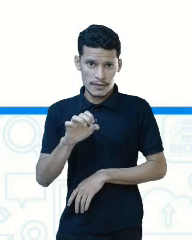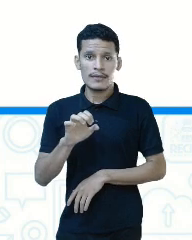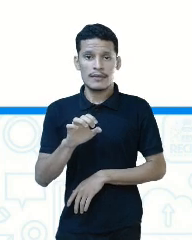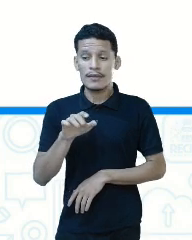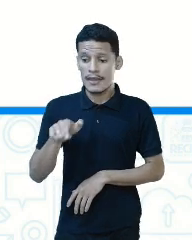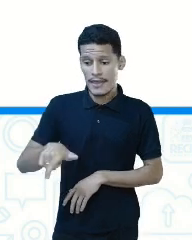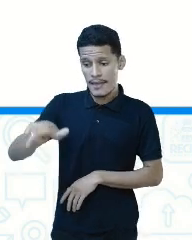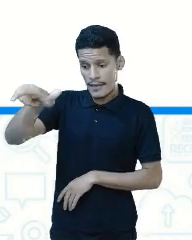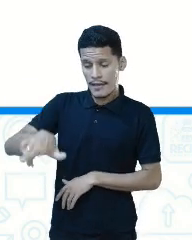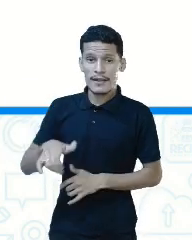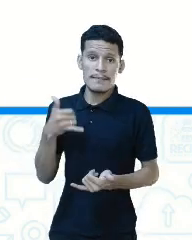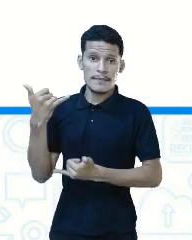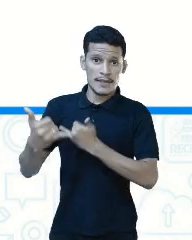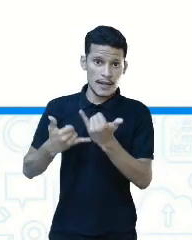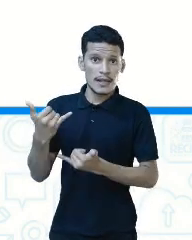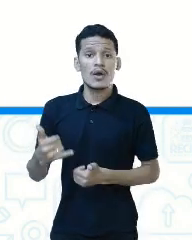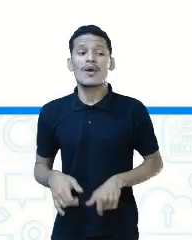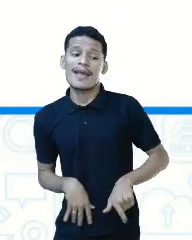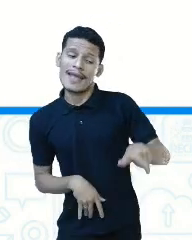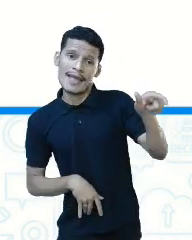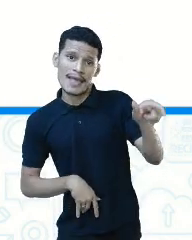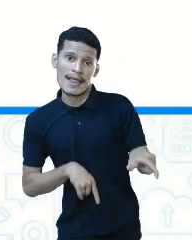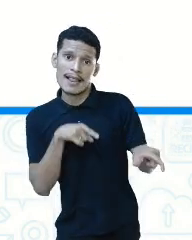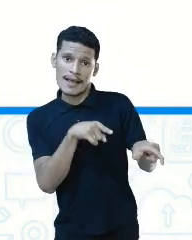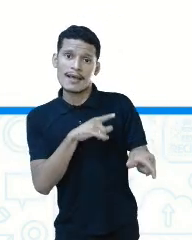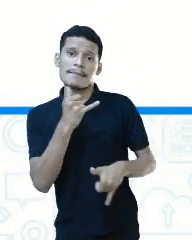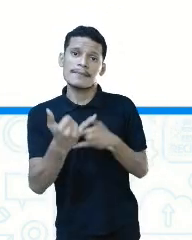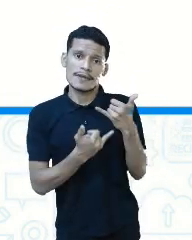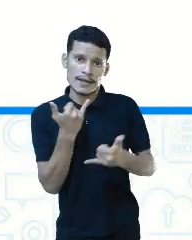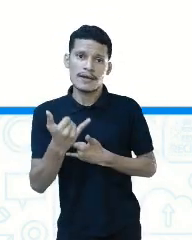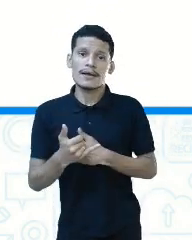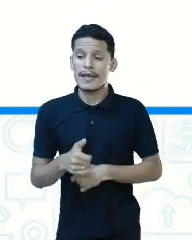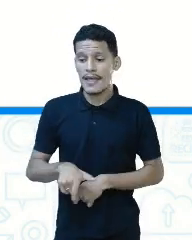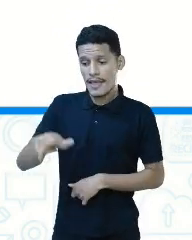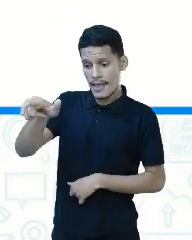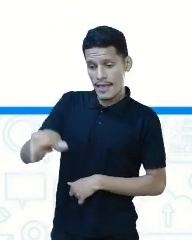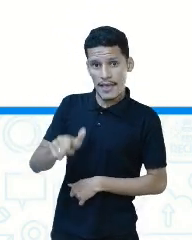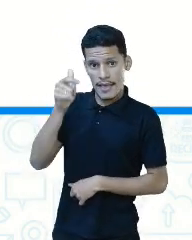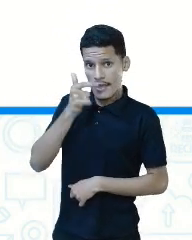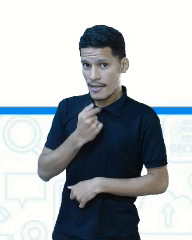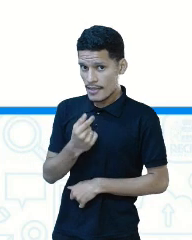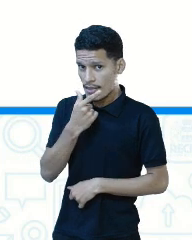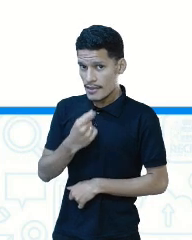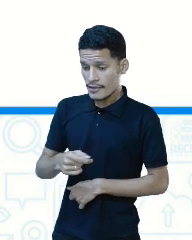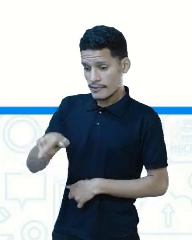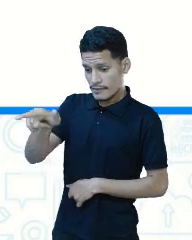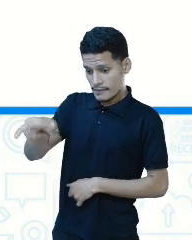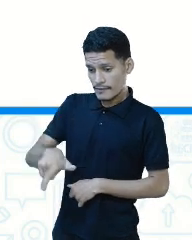é brincalhão, ela é brincalhona. Eu não posso jamais dizer